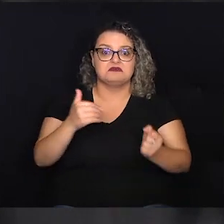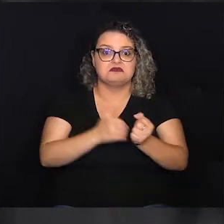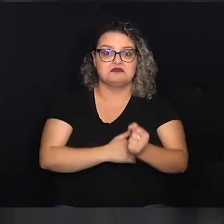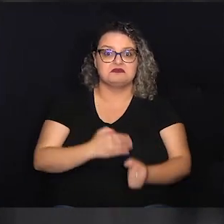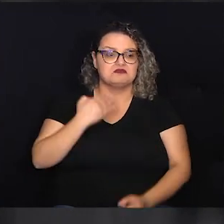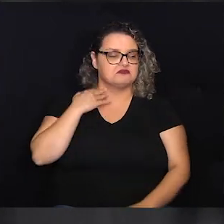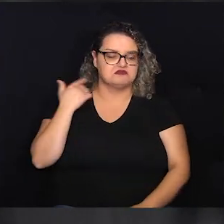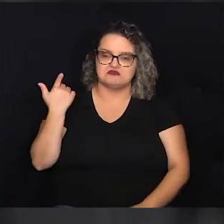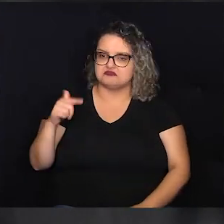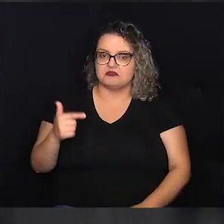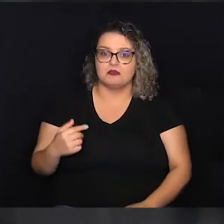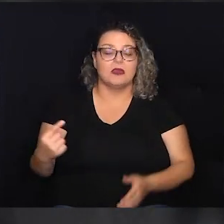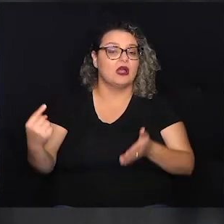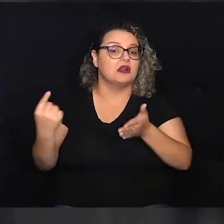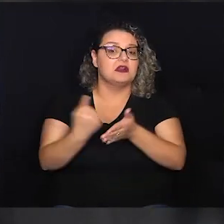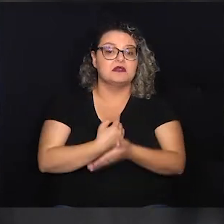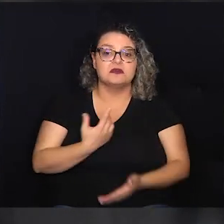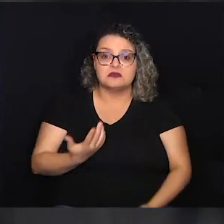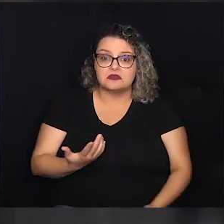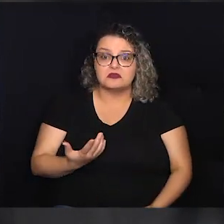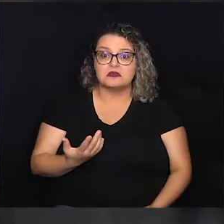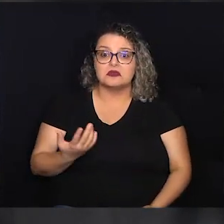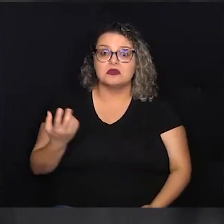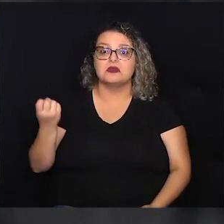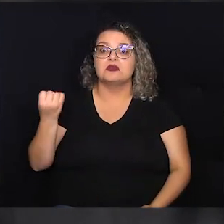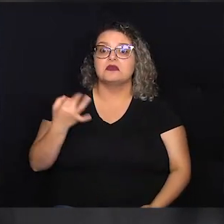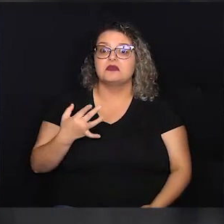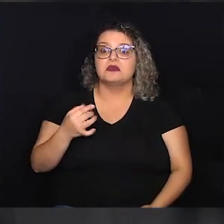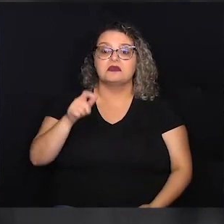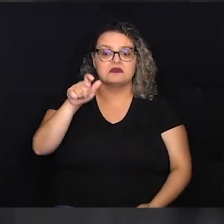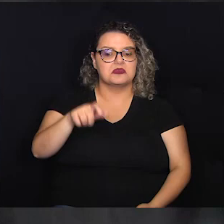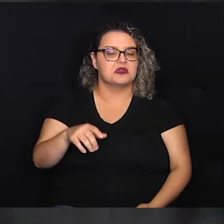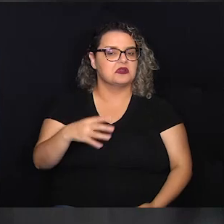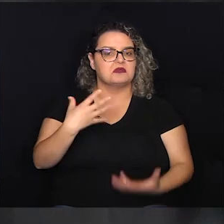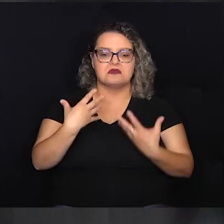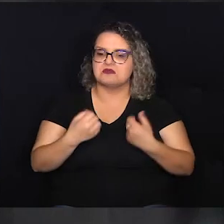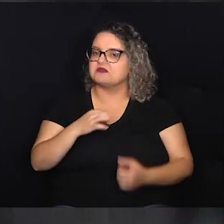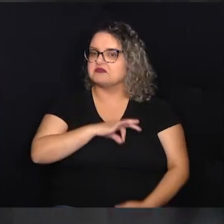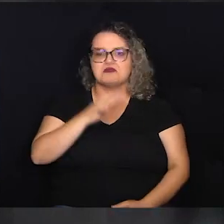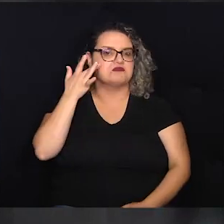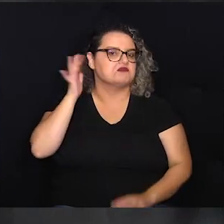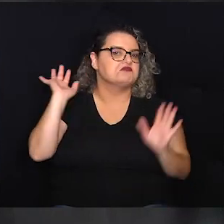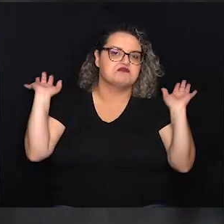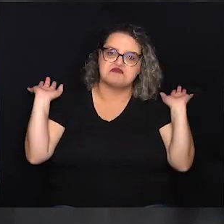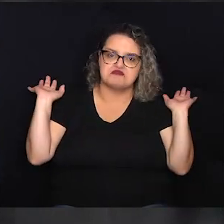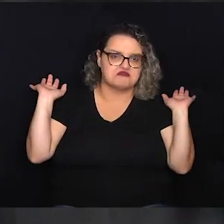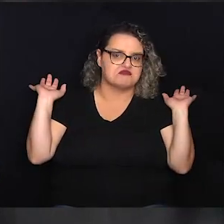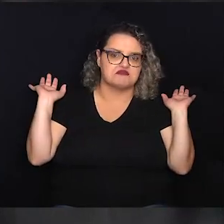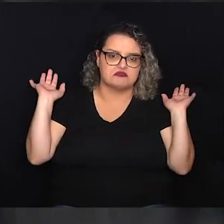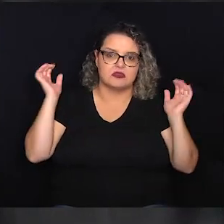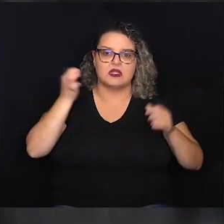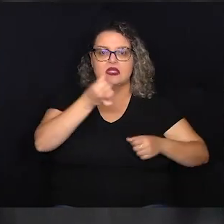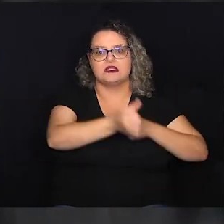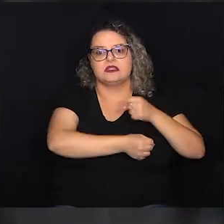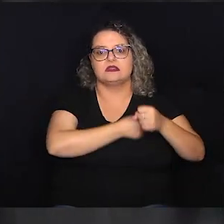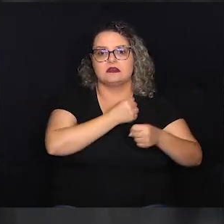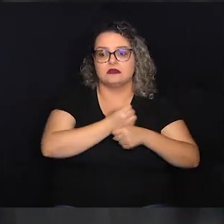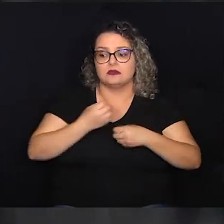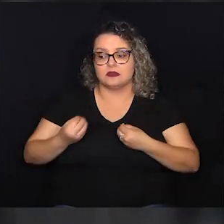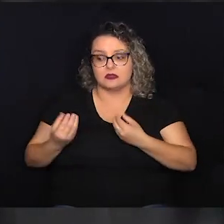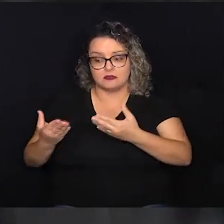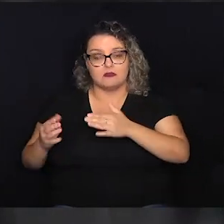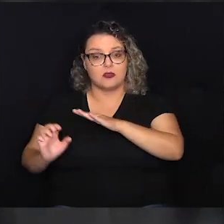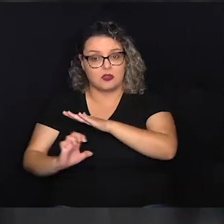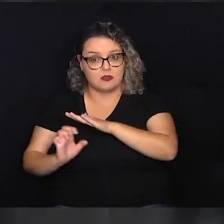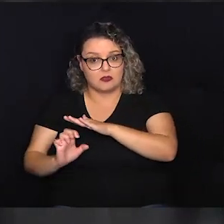não tenho. Se você me perguntar quanto que o fulano recebe lá, não sei. Eu só sei que 6 anos eu entreguei para ela uma